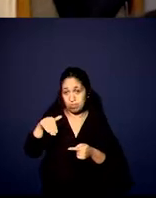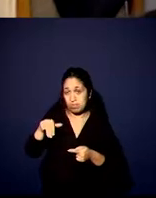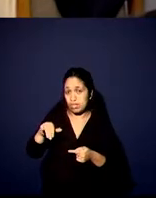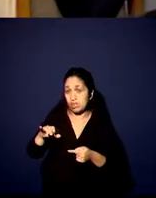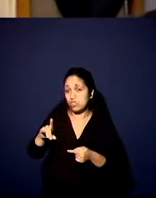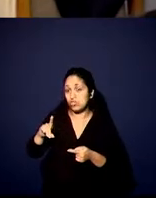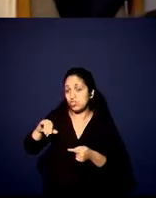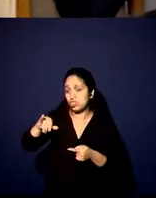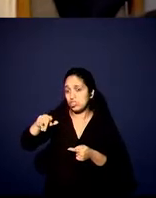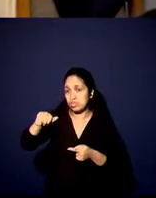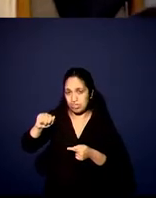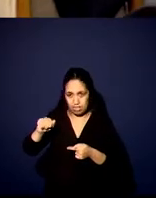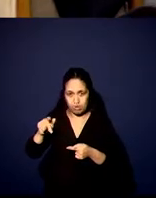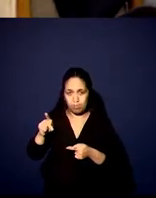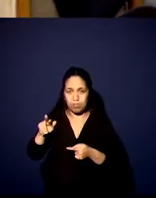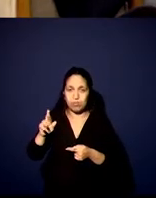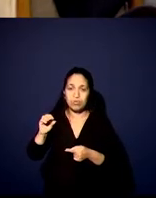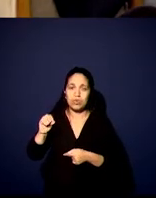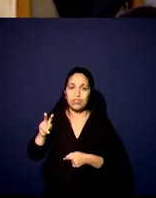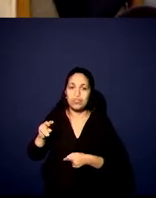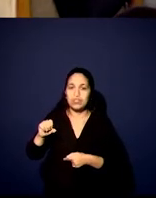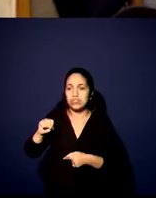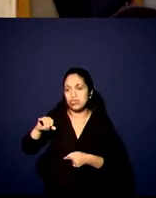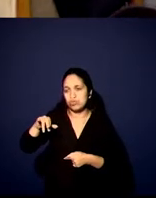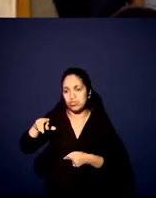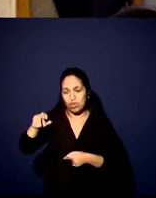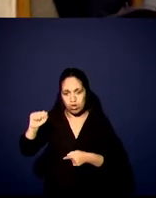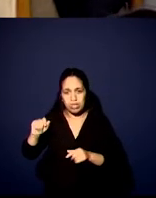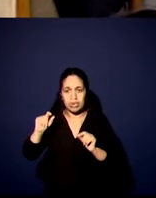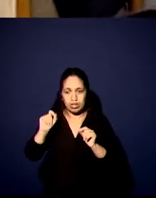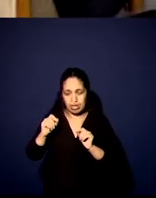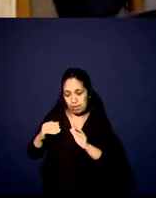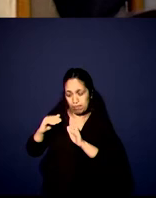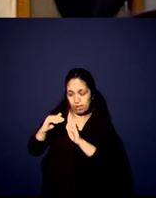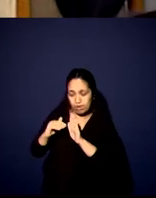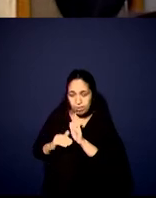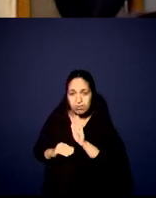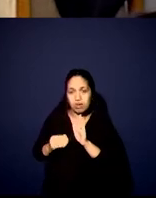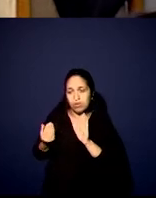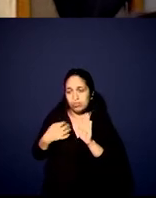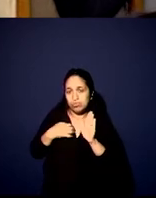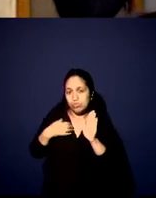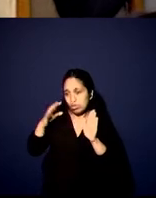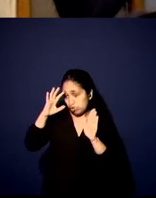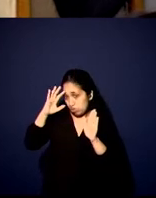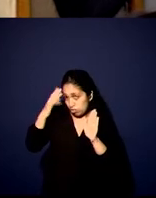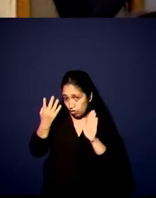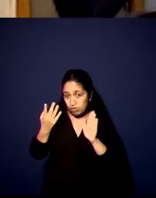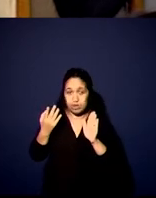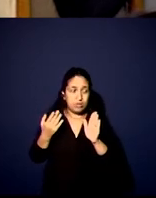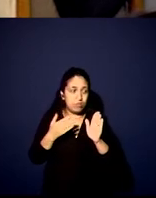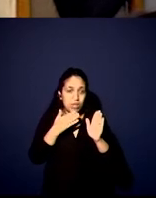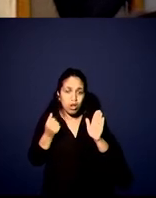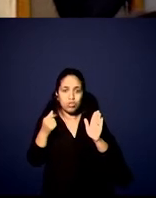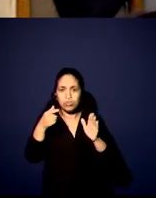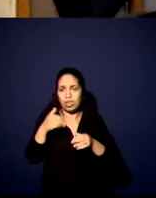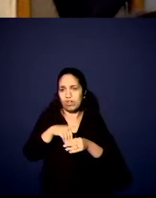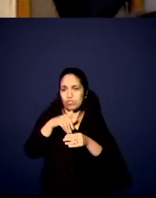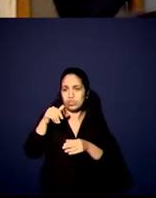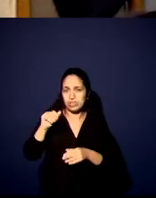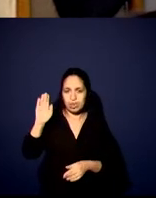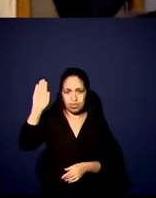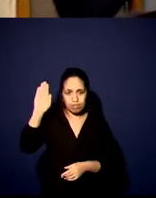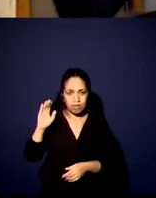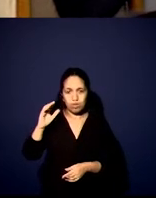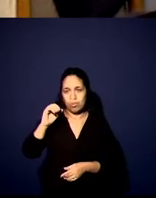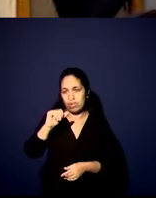transversais podem entrar na resolutividade dessa questão mais Ampla do que a votação do CAF que deve